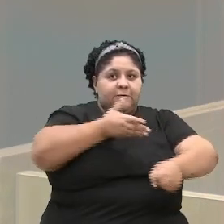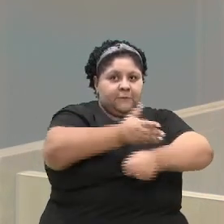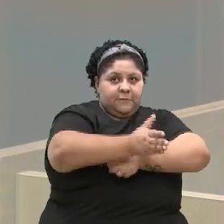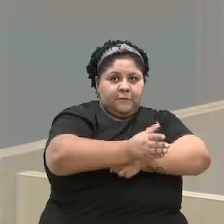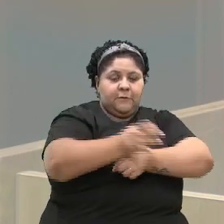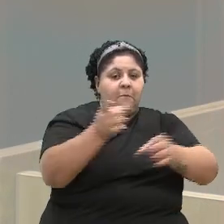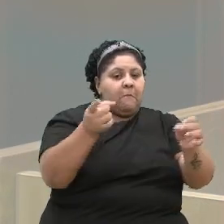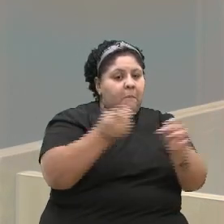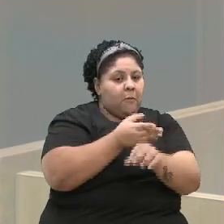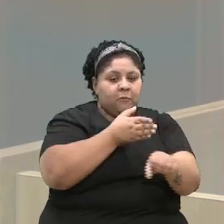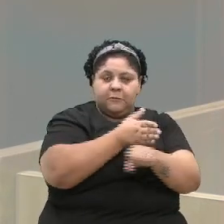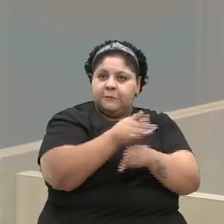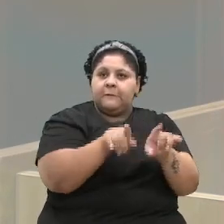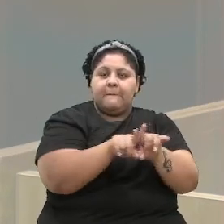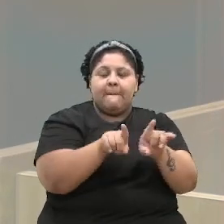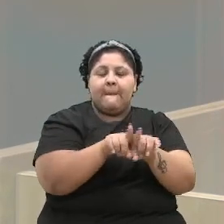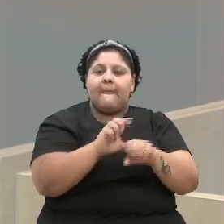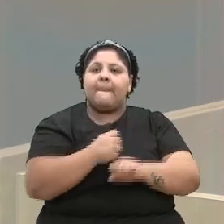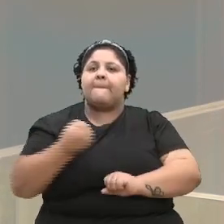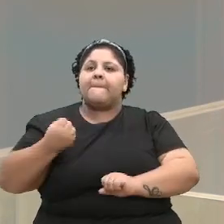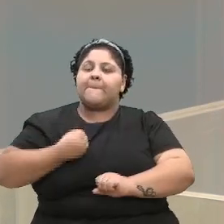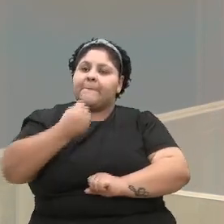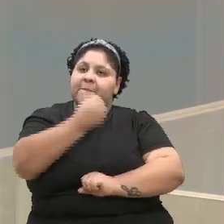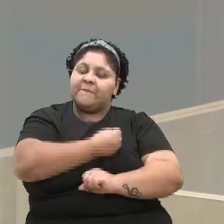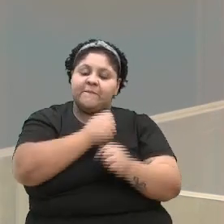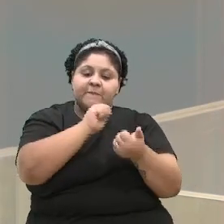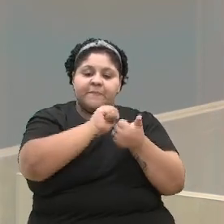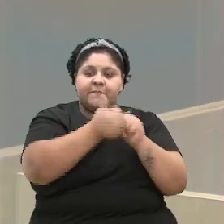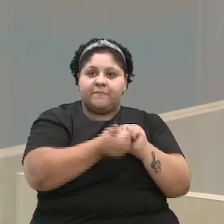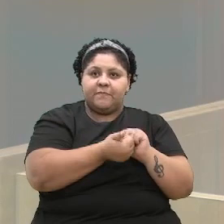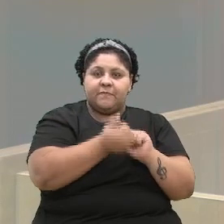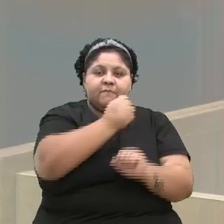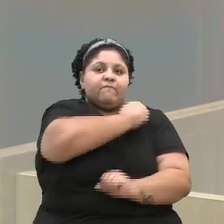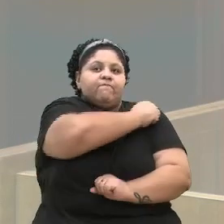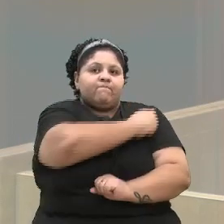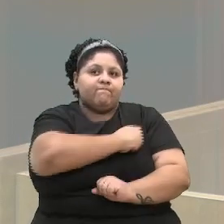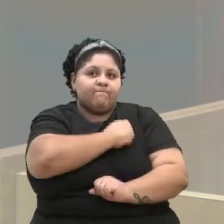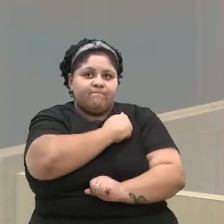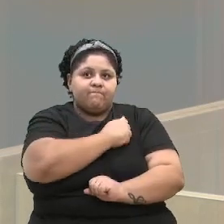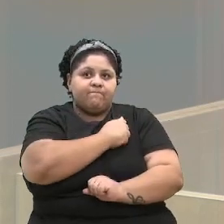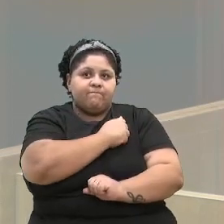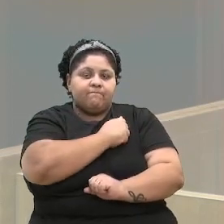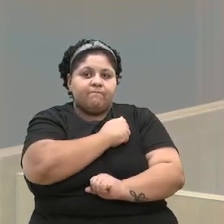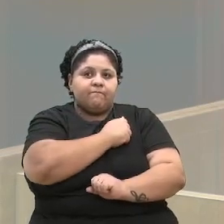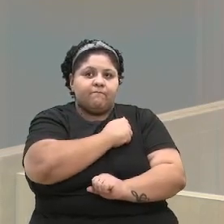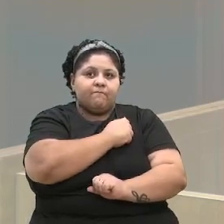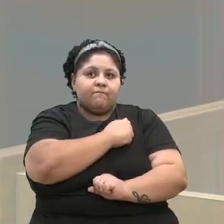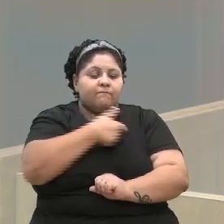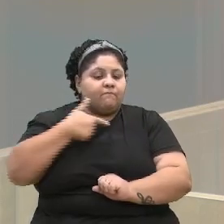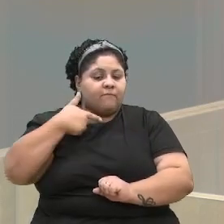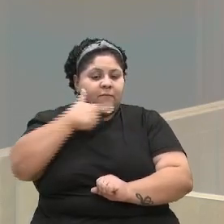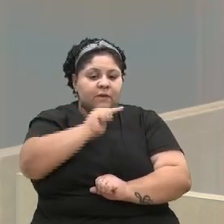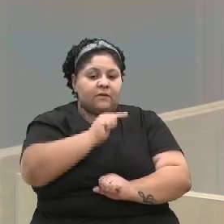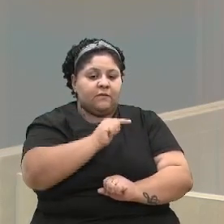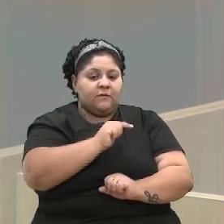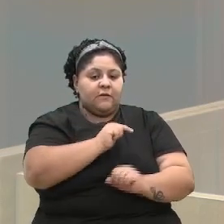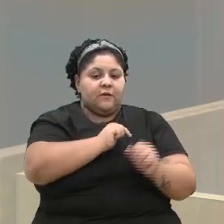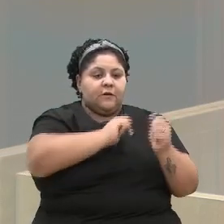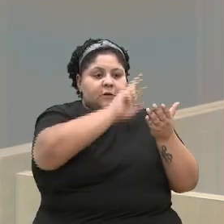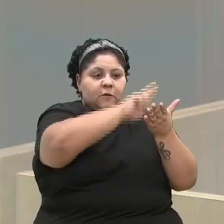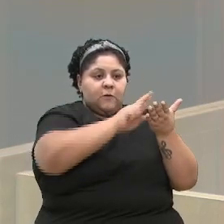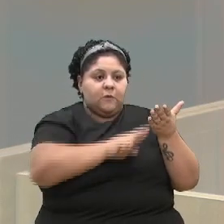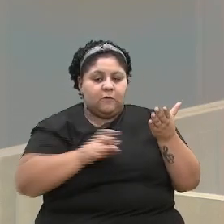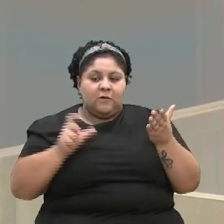a participar do programa, o número de atletas amadores e estudantes contemplados, o relatório das passagens